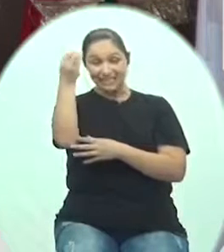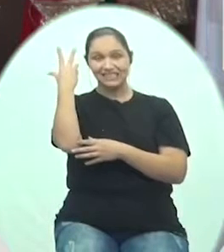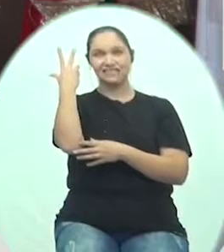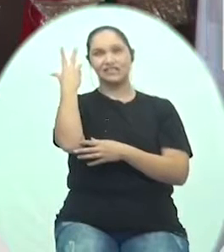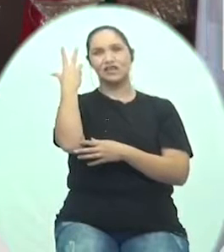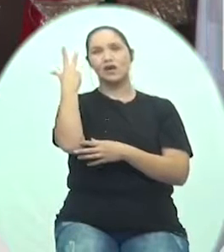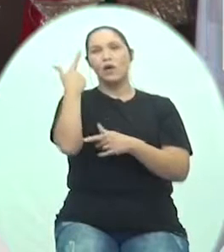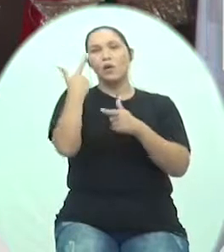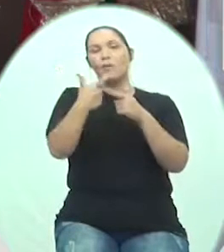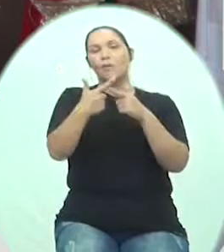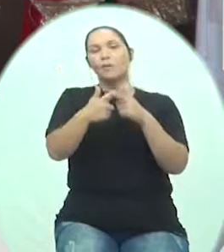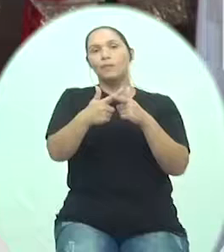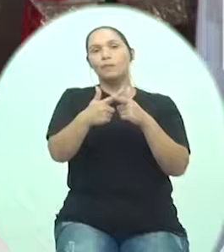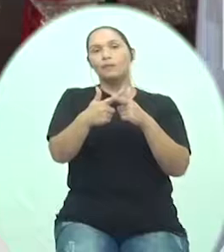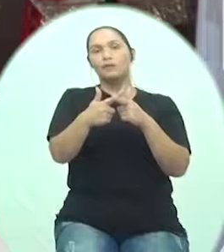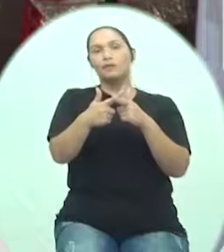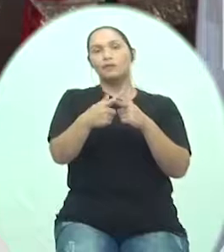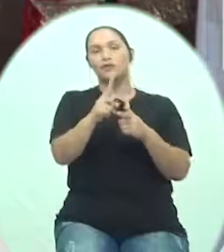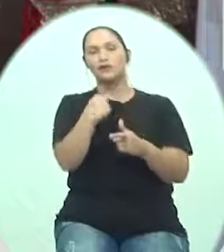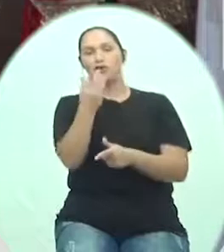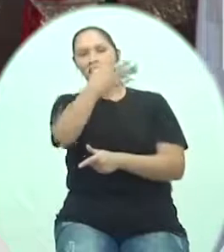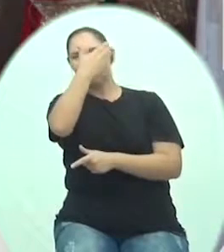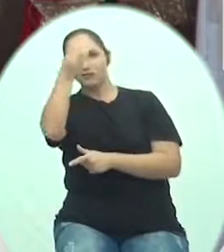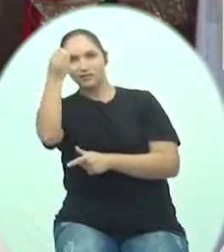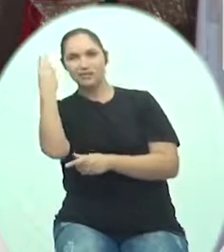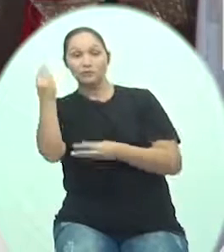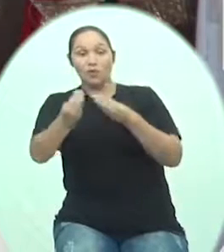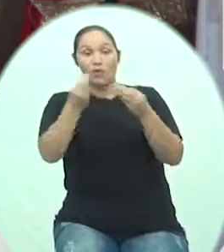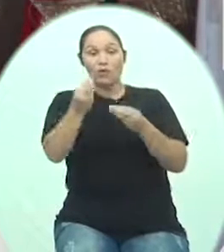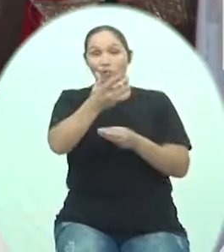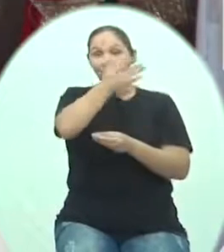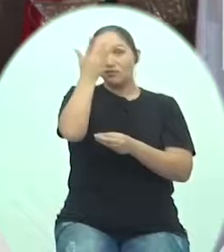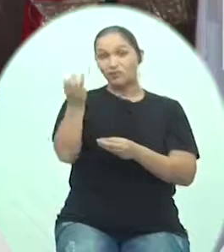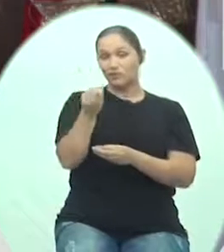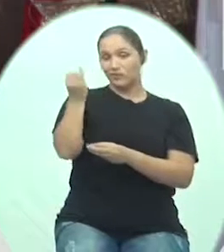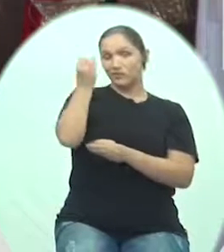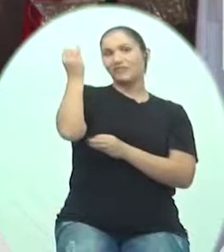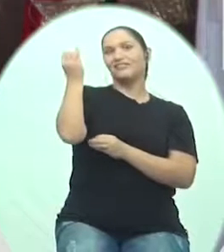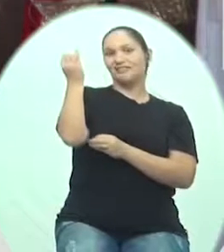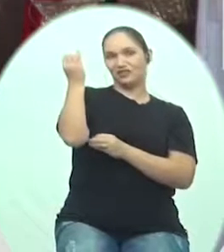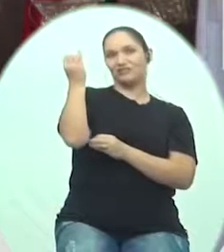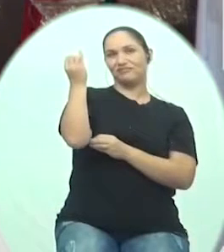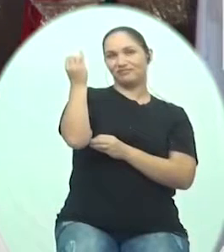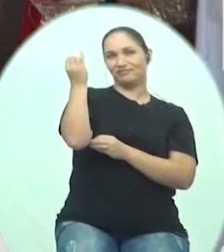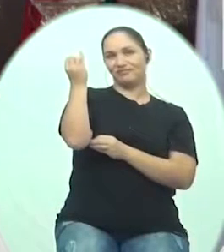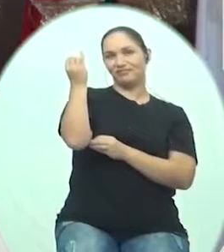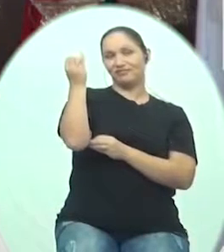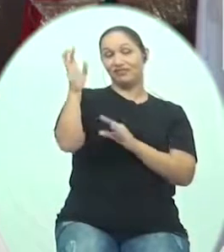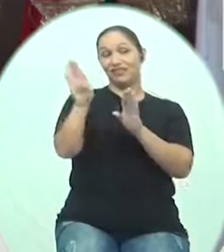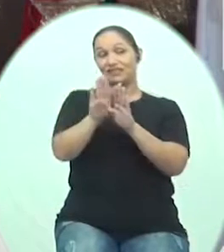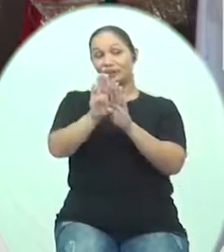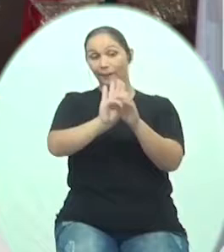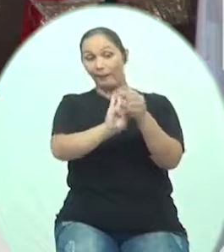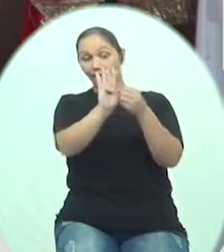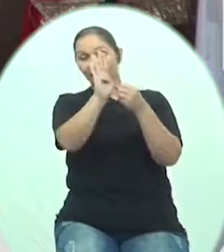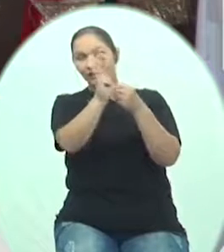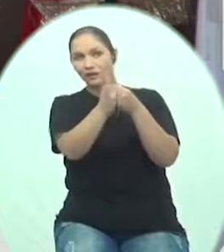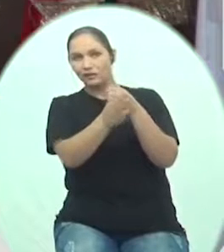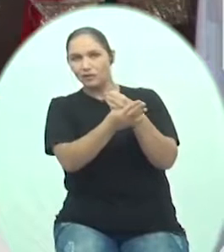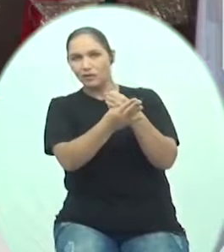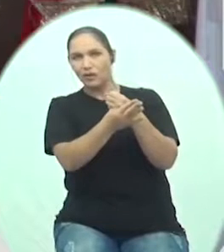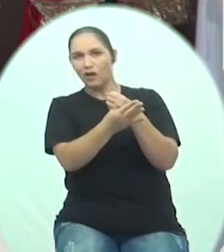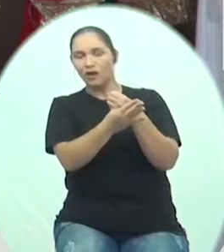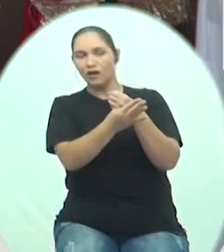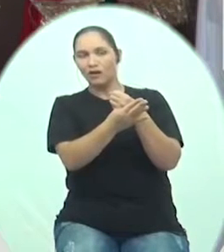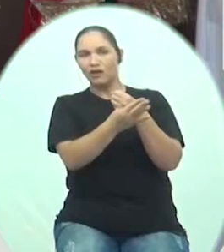das pessoas esquece também presidente do protagonismo de bairro o bairro Santo Antônio